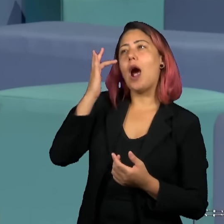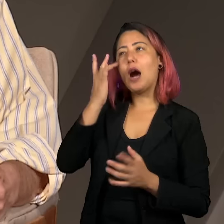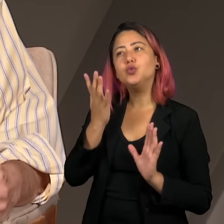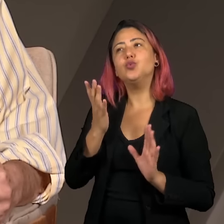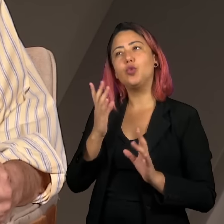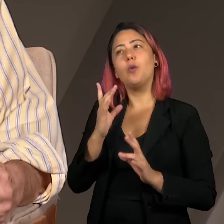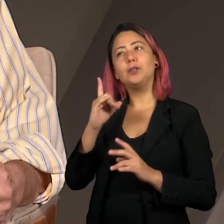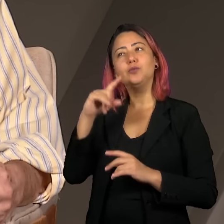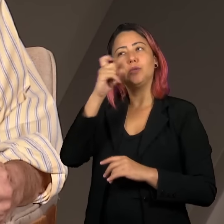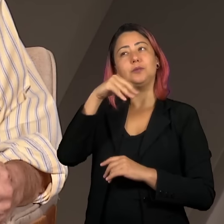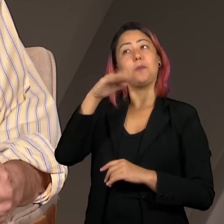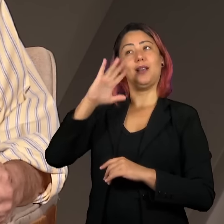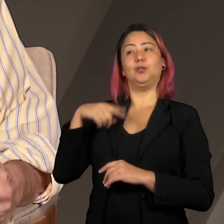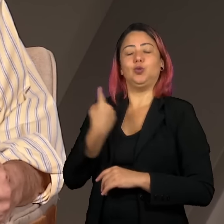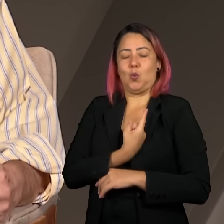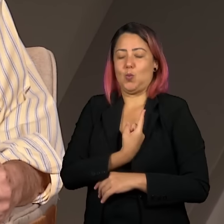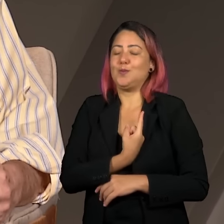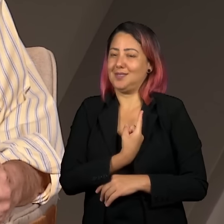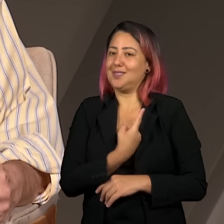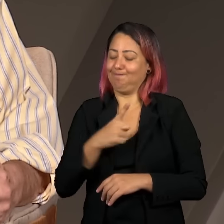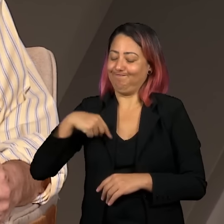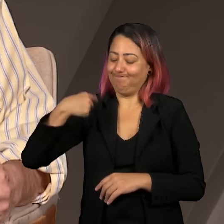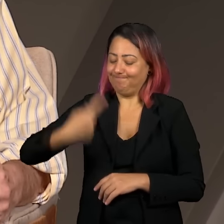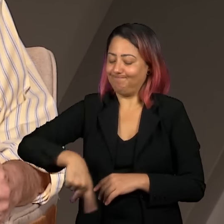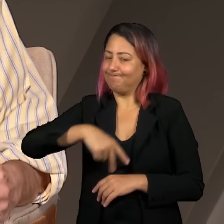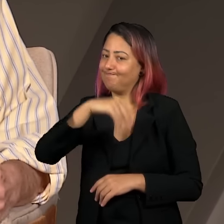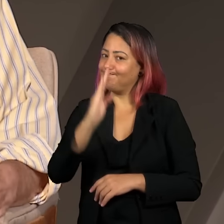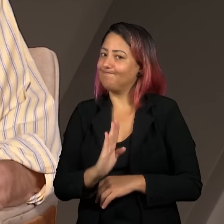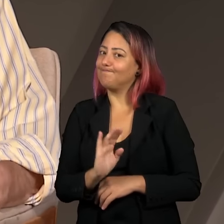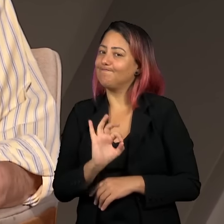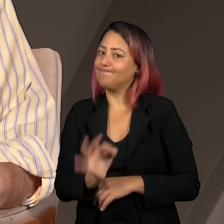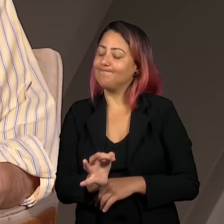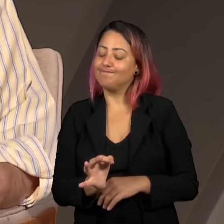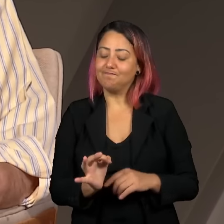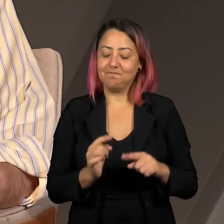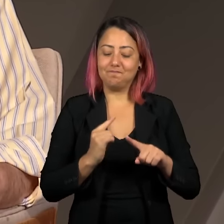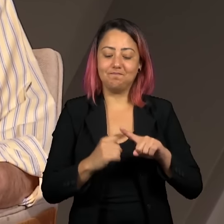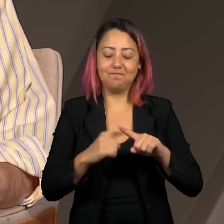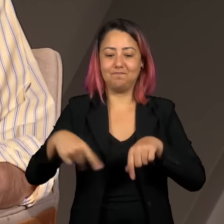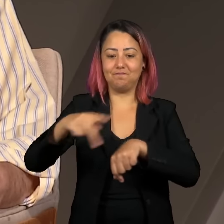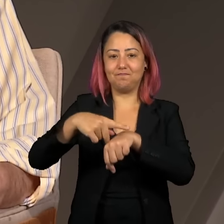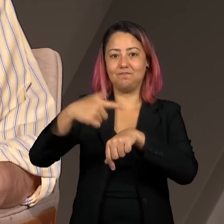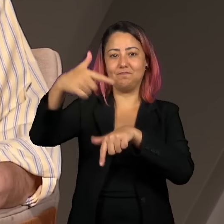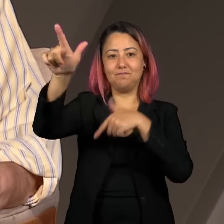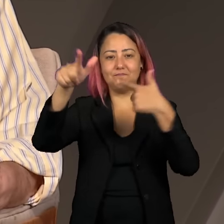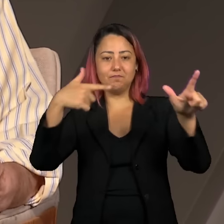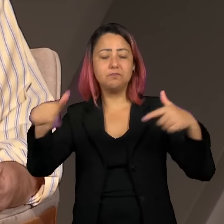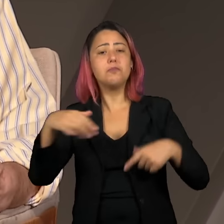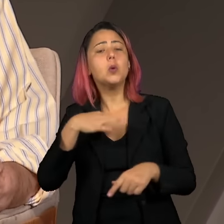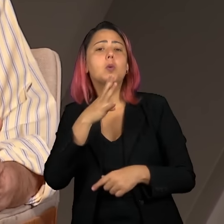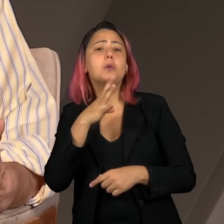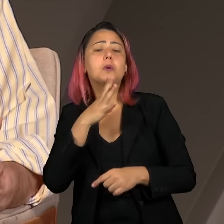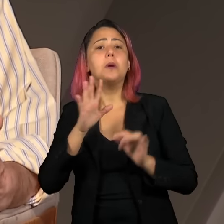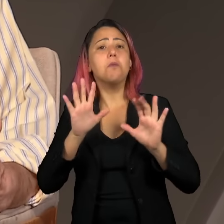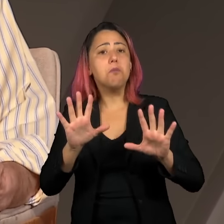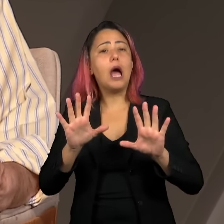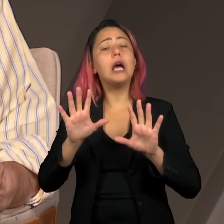Nossa porque eh em outros em outros países que eu conheço tem um pouco mais